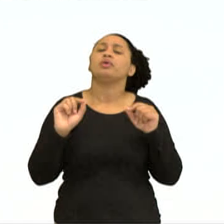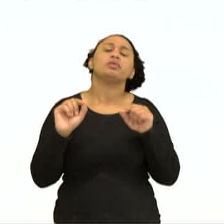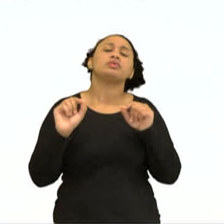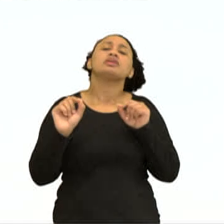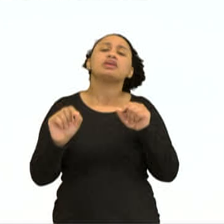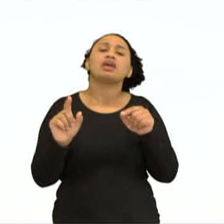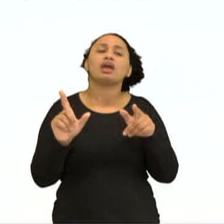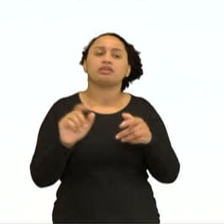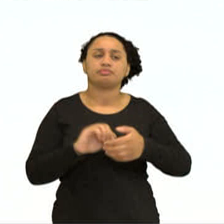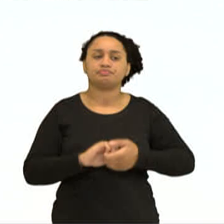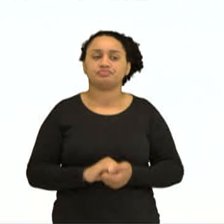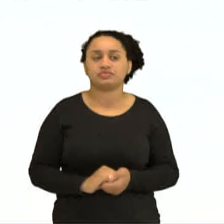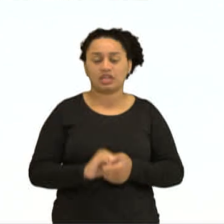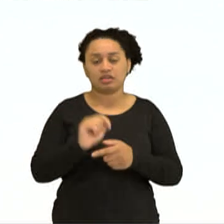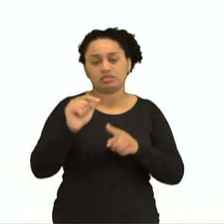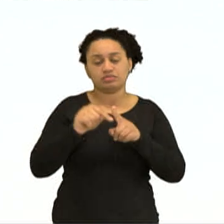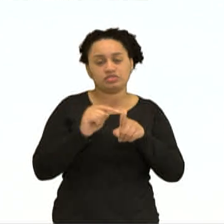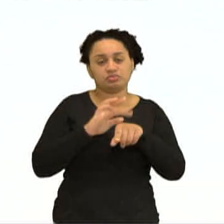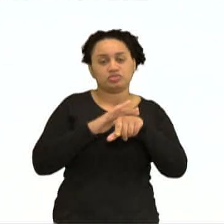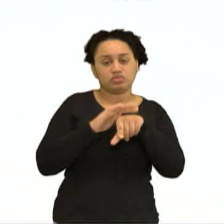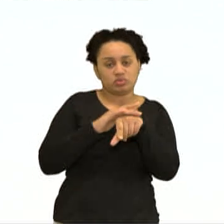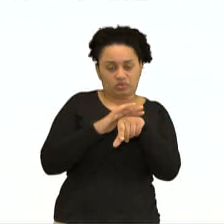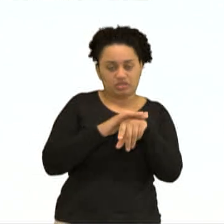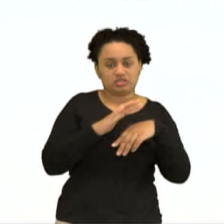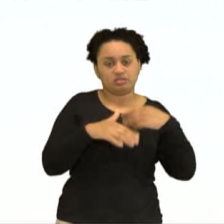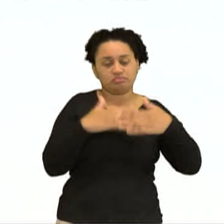um DPOC, uma doença progressiva,